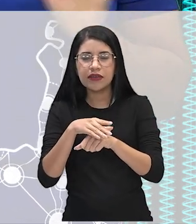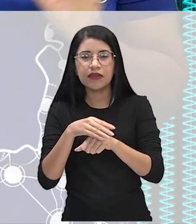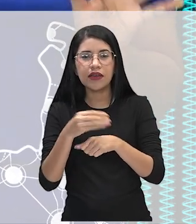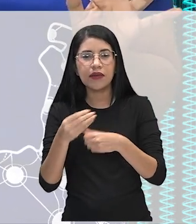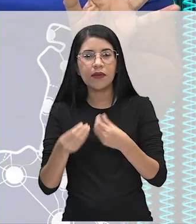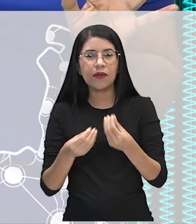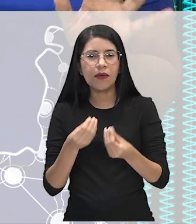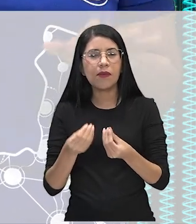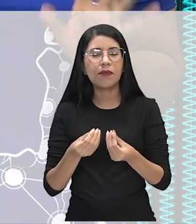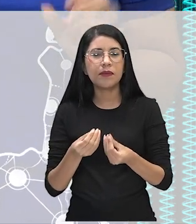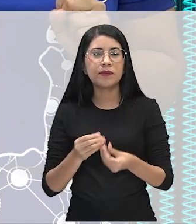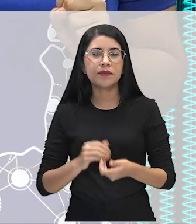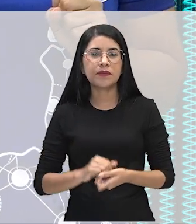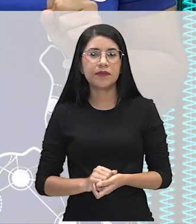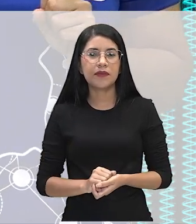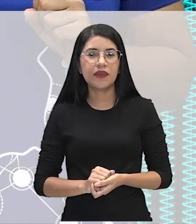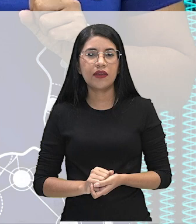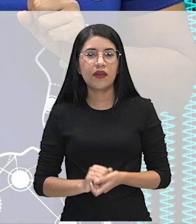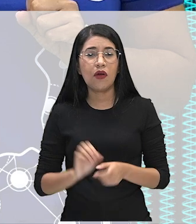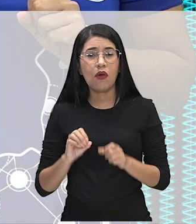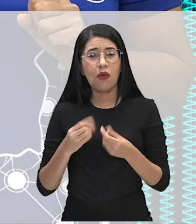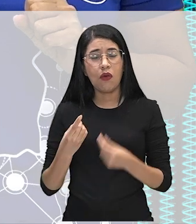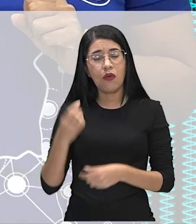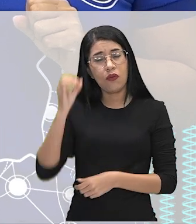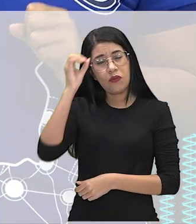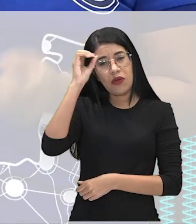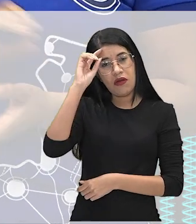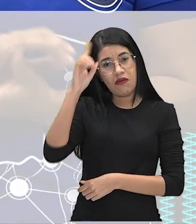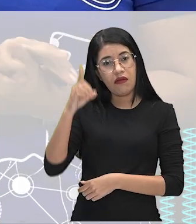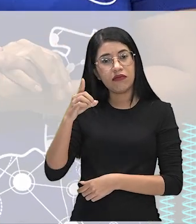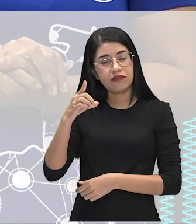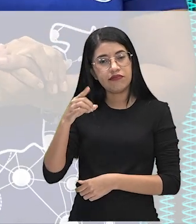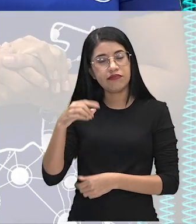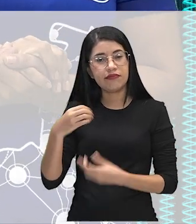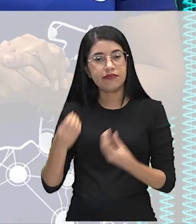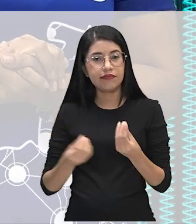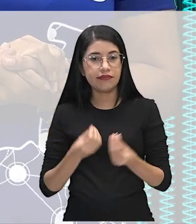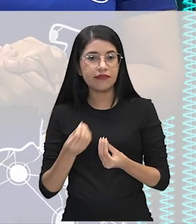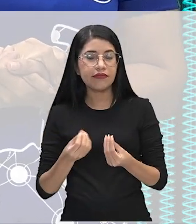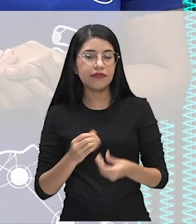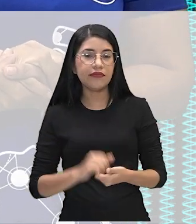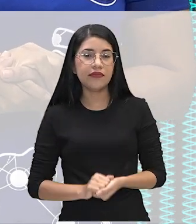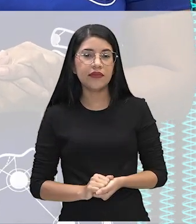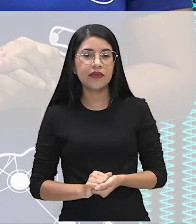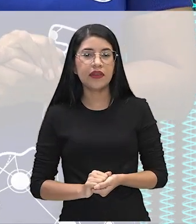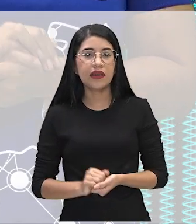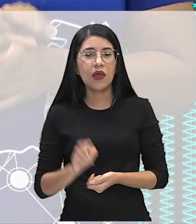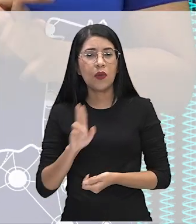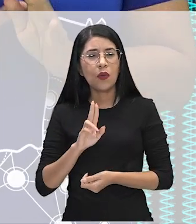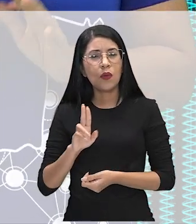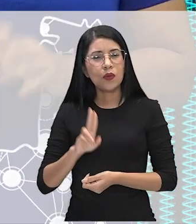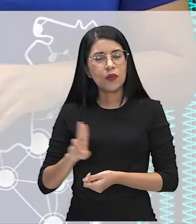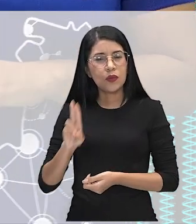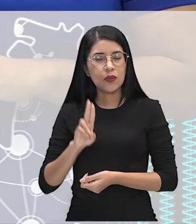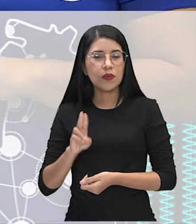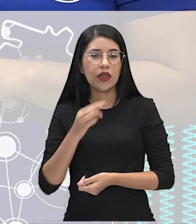uma sugestão, né? Ou uma ordem para alguém, ó, ordem que lembrando das mães. O que a gente vai usar em inglês?